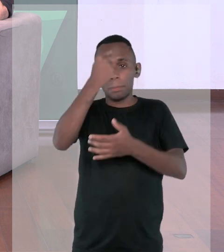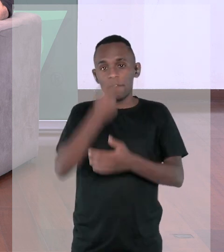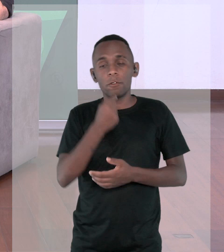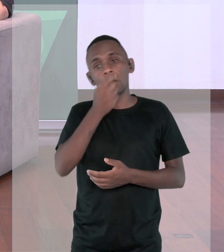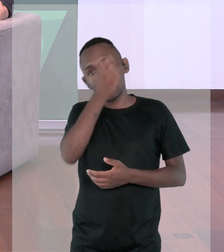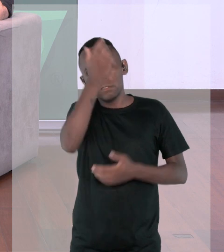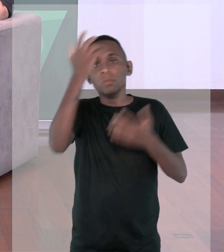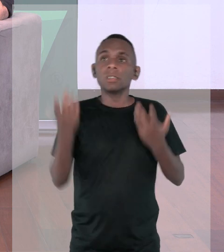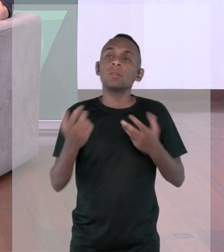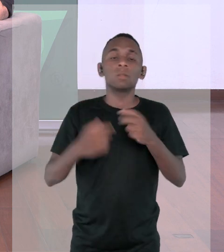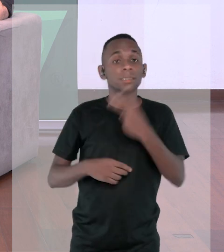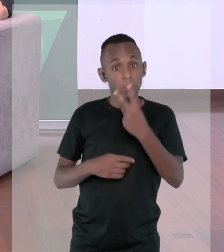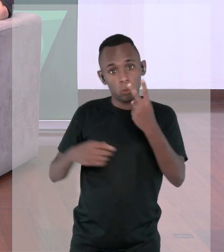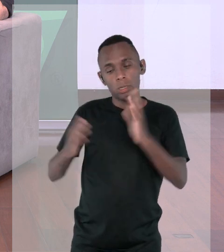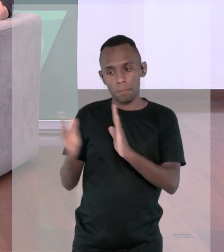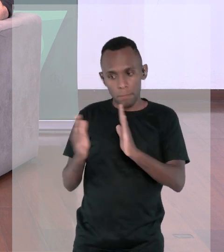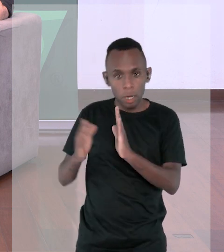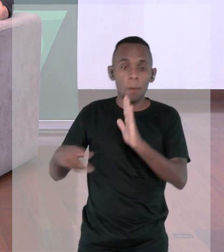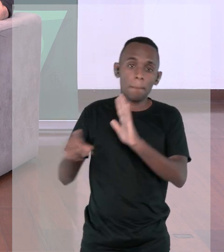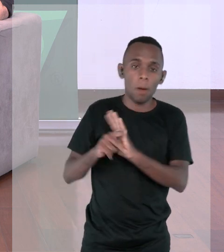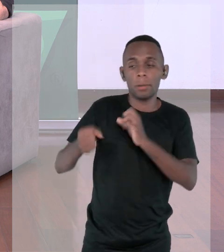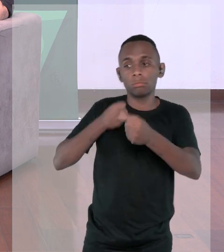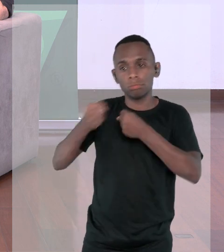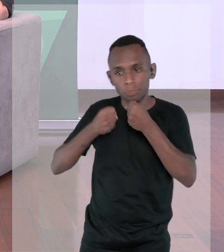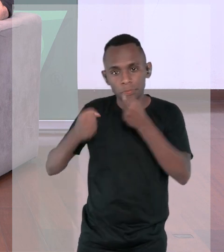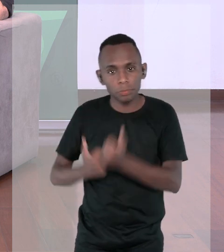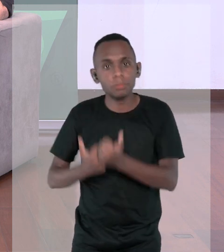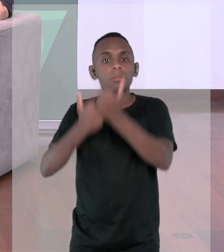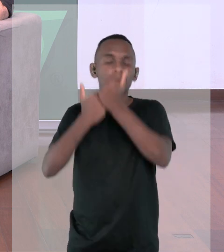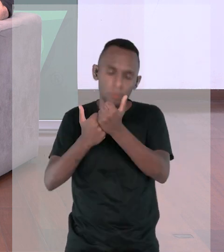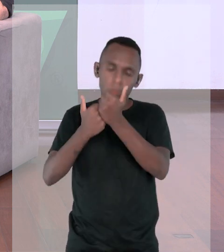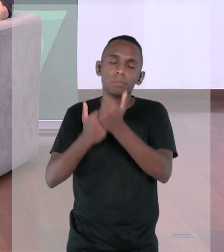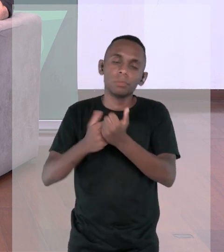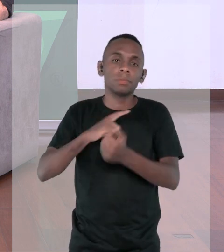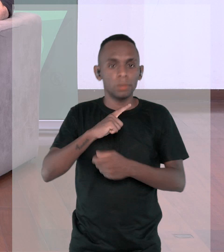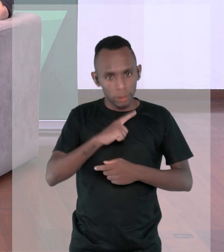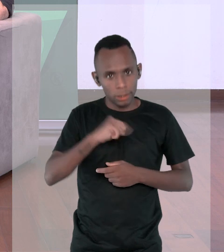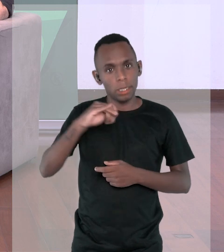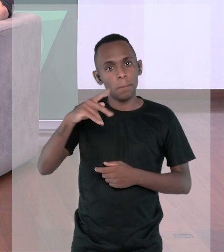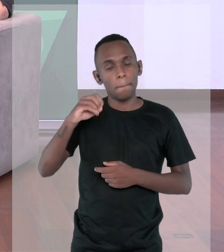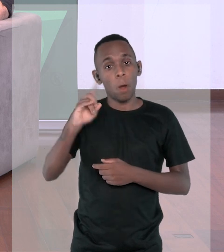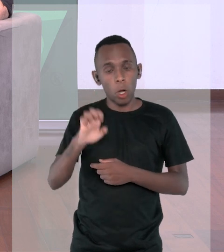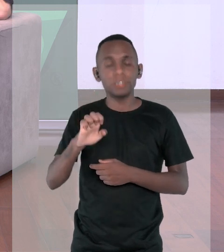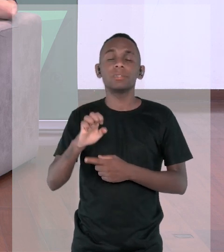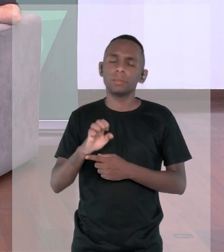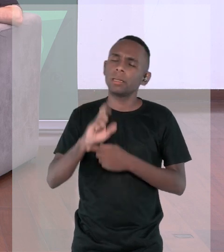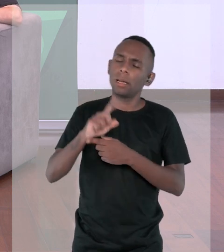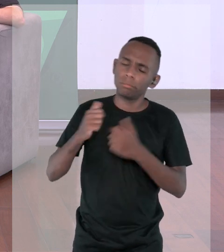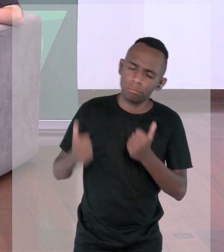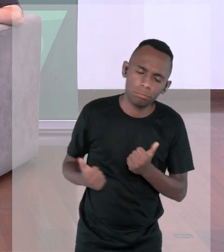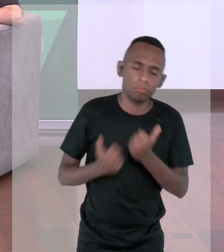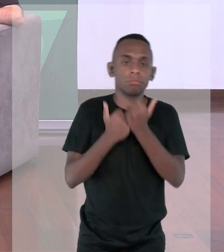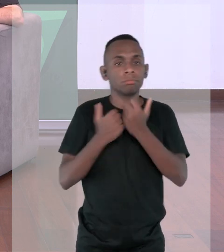a segunda temporada do podcast, aí a gente teve o apoio precioso da Wipod, que deu uma cara mais requintada para aquilo